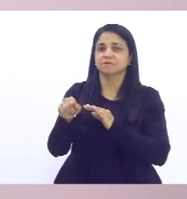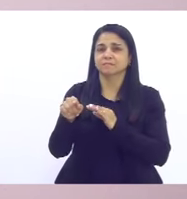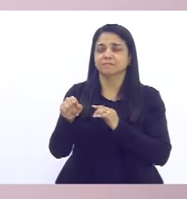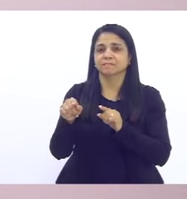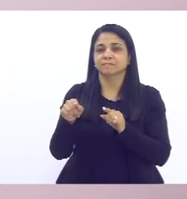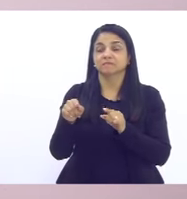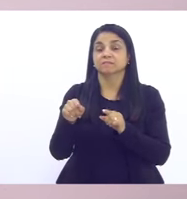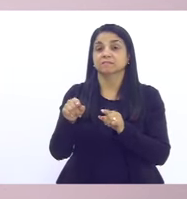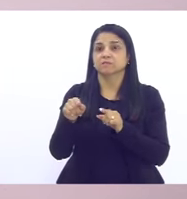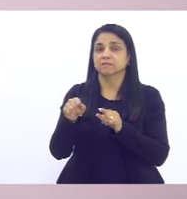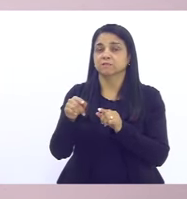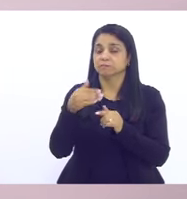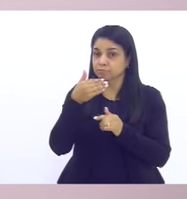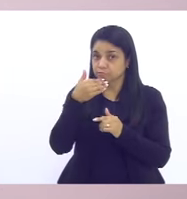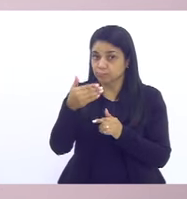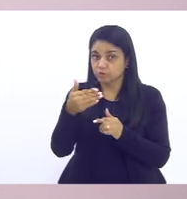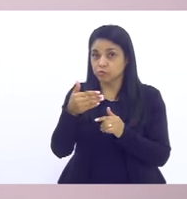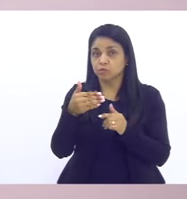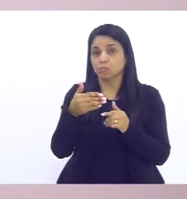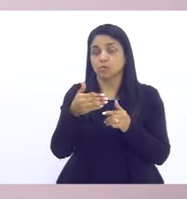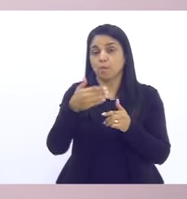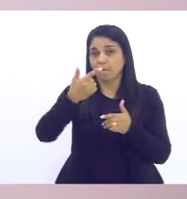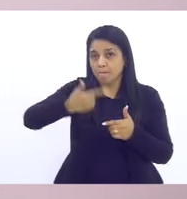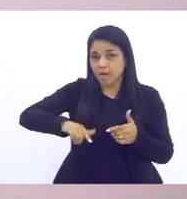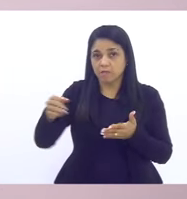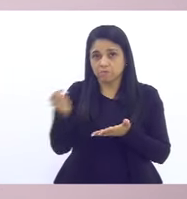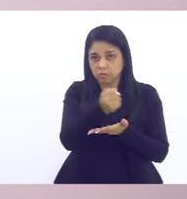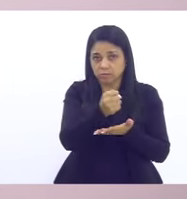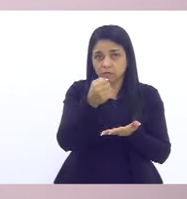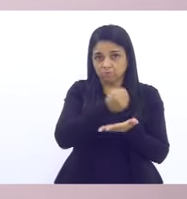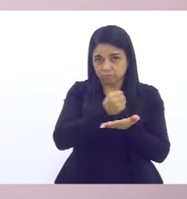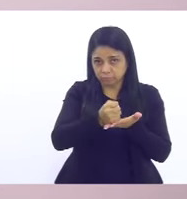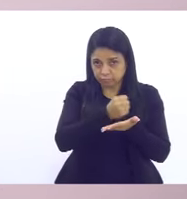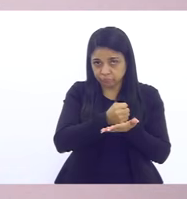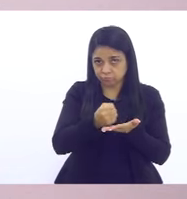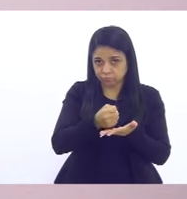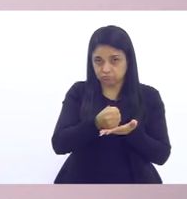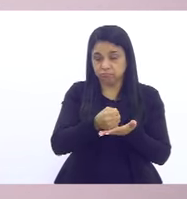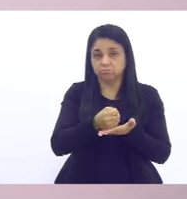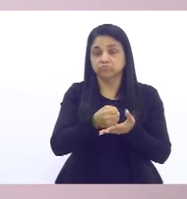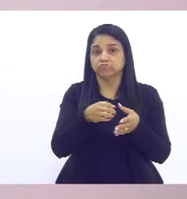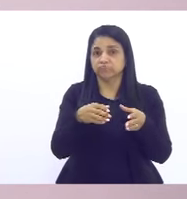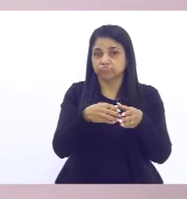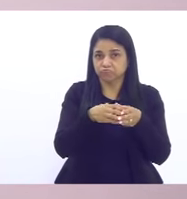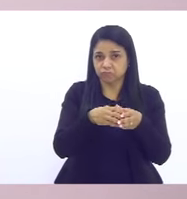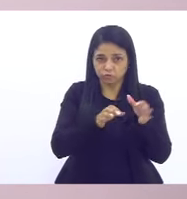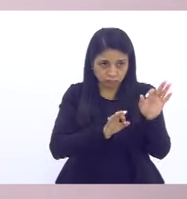solicitou a ampliação dessas equipes para essa preparação? Do jeito que